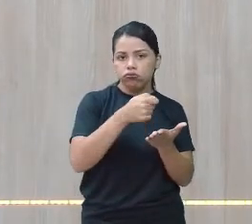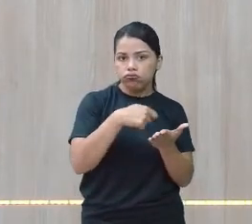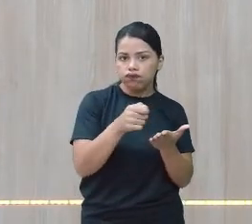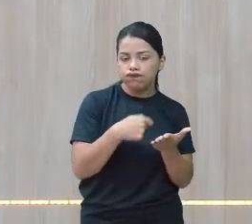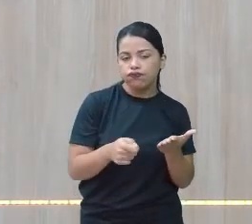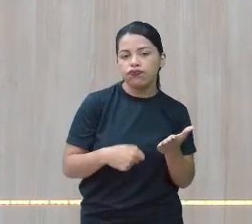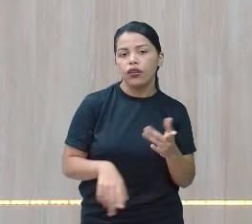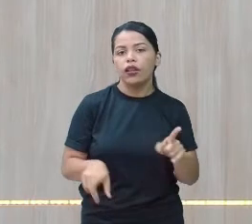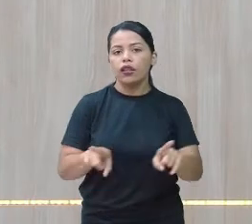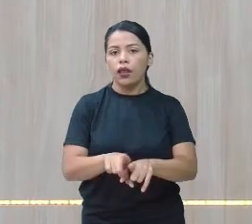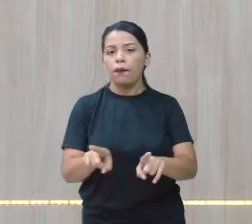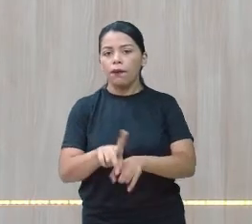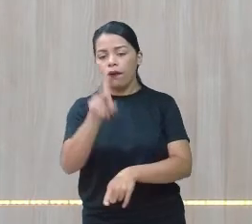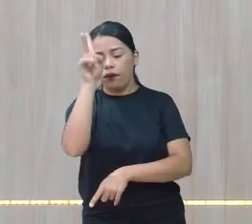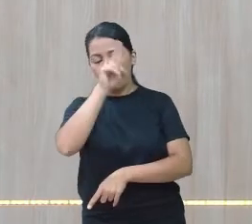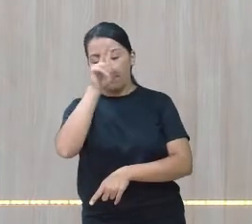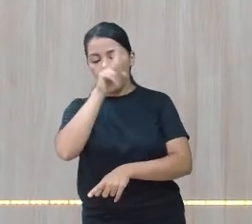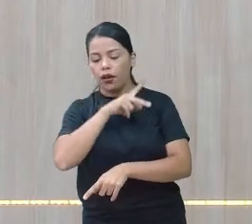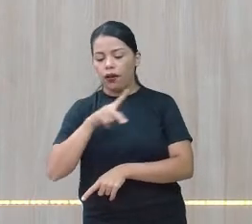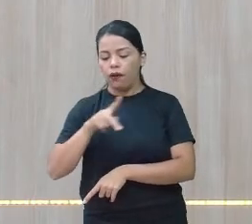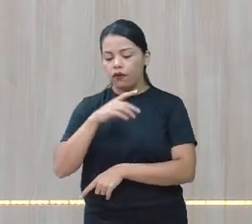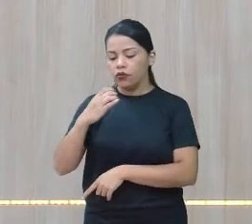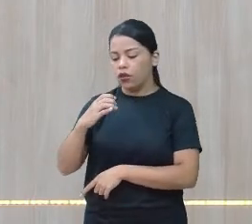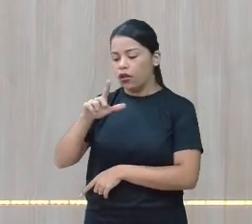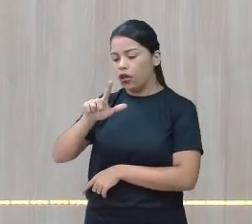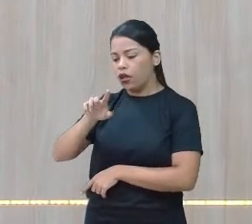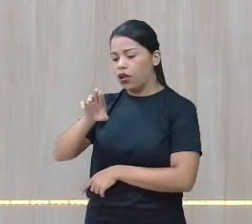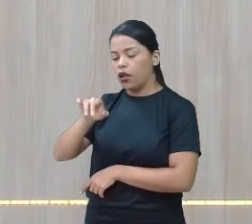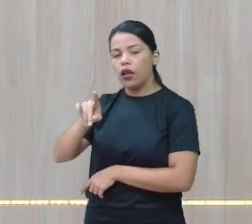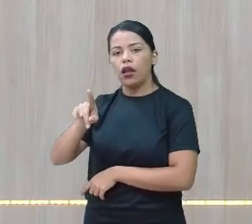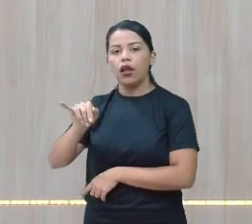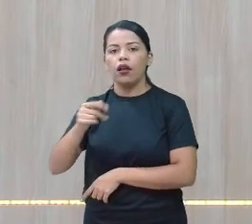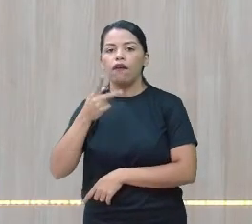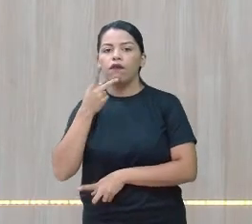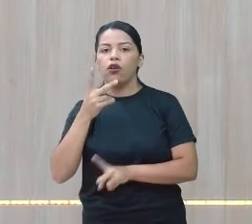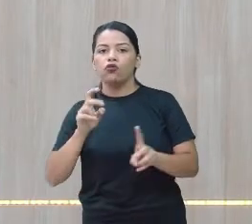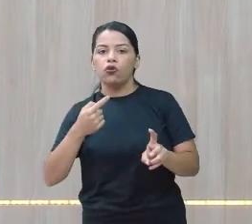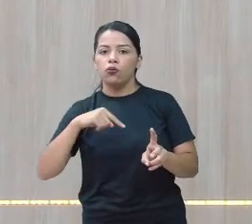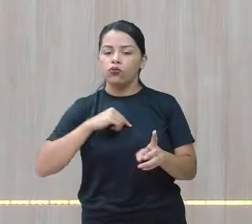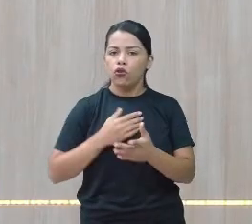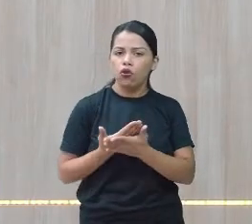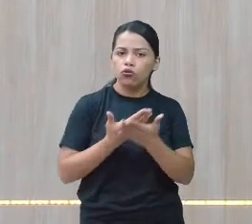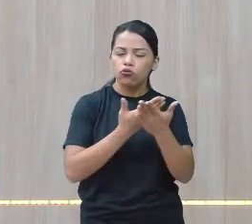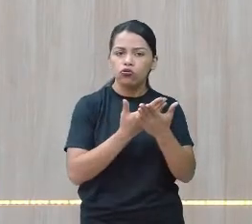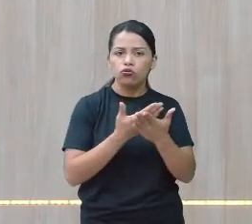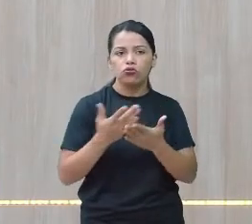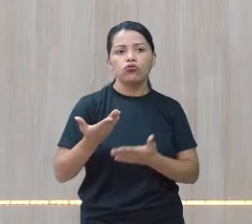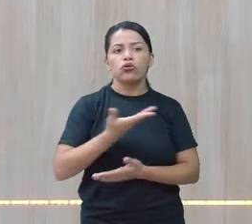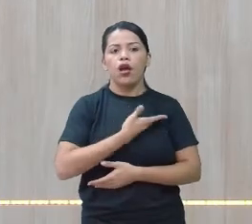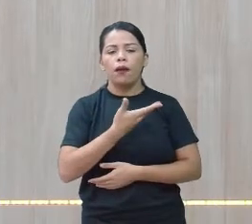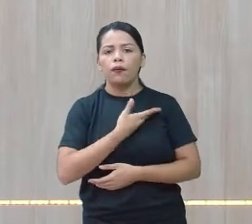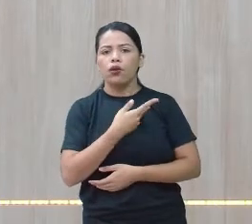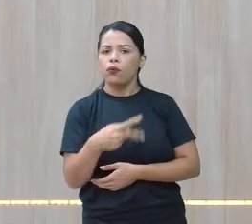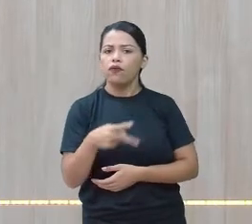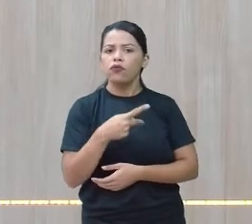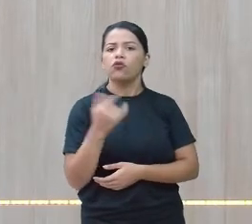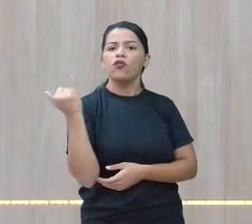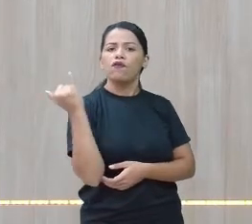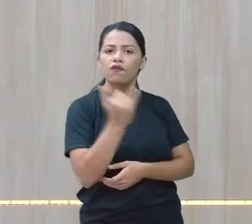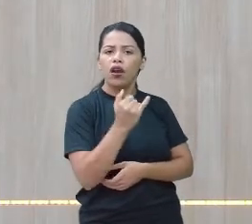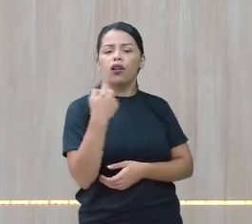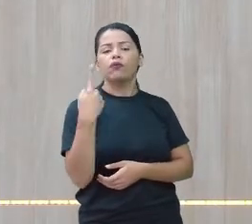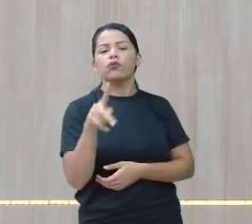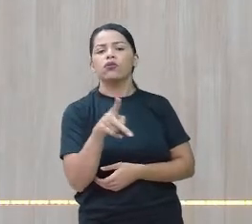também a professora Cláudia falou isso hoje, na questão dos nossos colegas professores. Falem para os professores de vocês que vocês estão